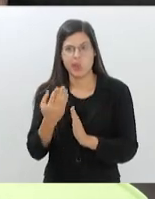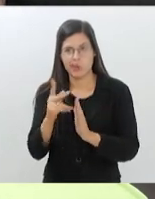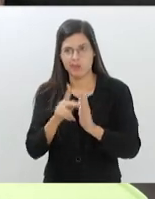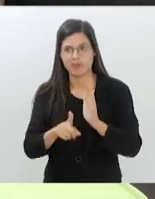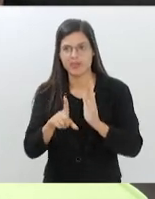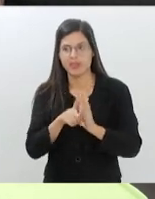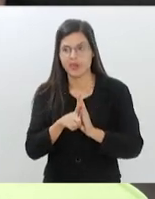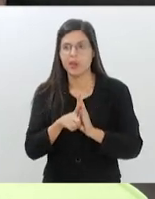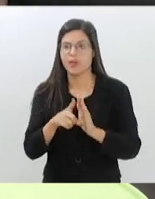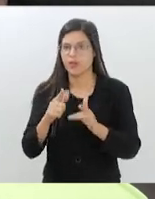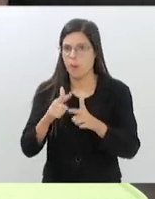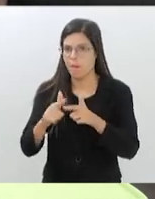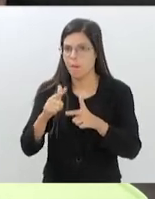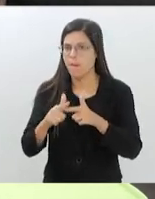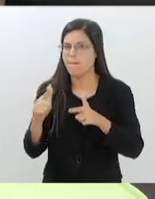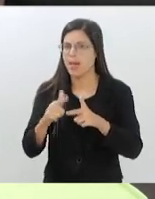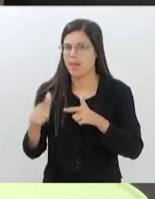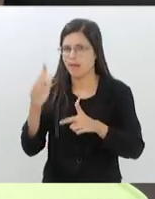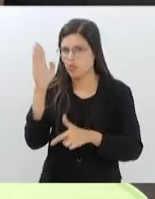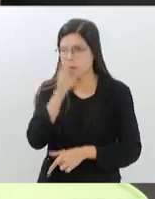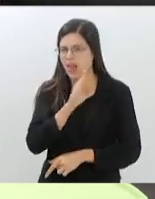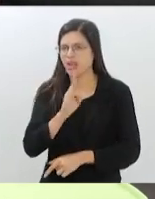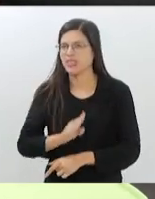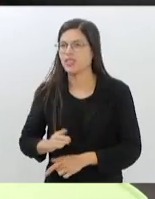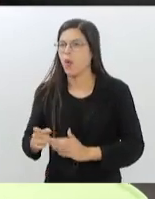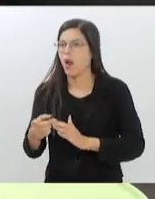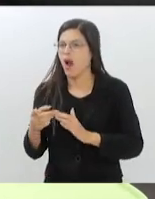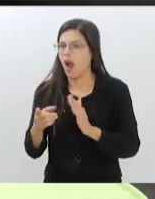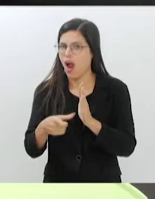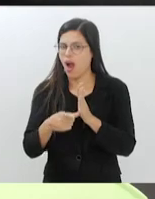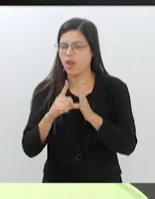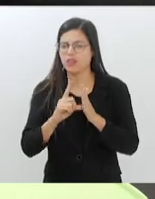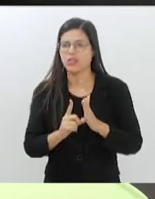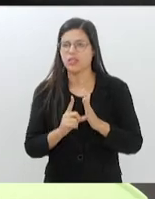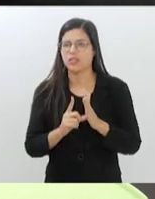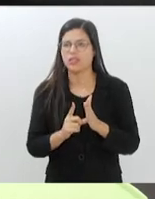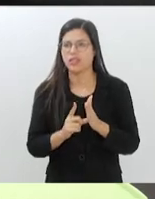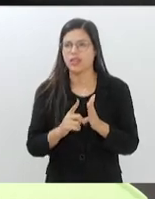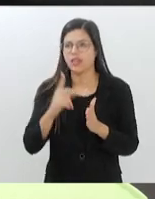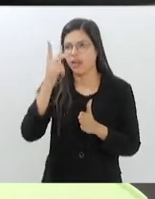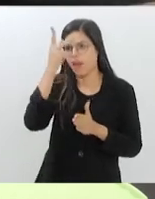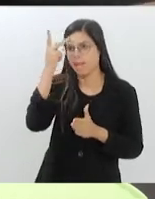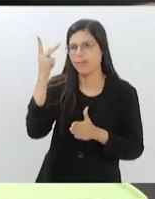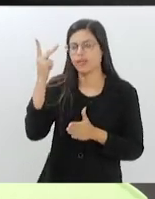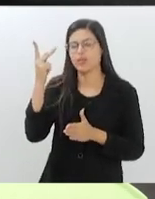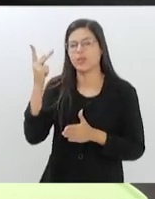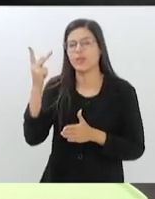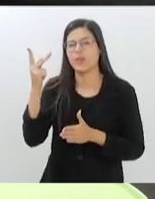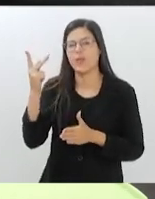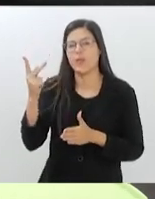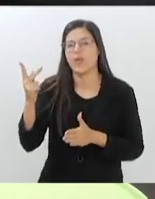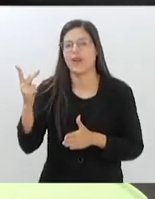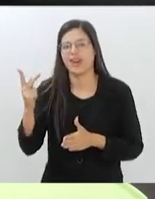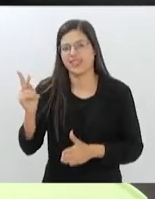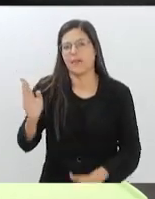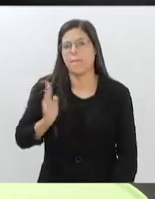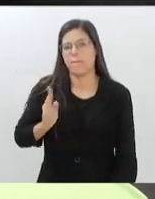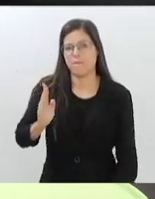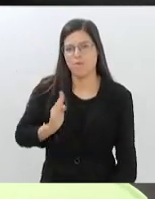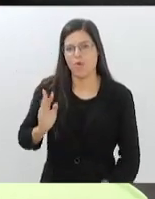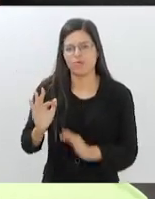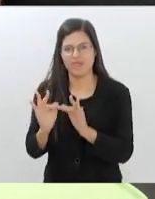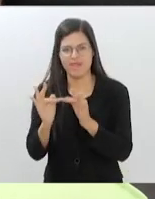antes dessa foi antes dessa situação de ser comprovado que até o pessoal do Bolsa Família tá gastando bilhões em